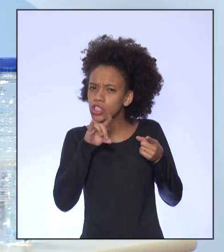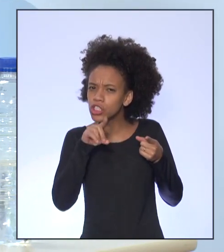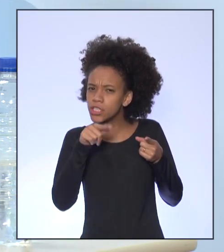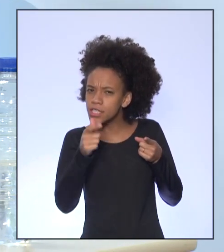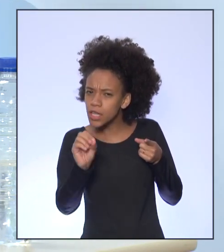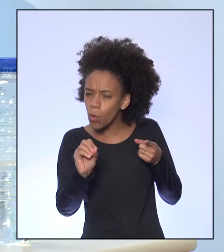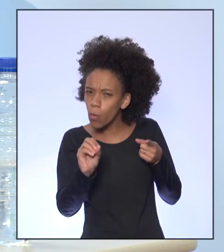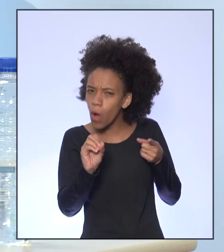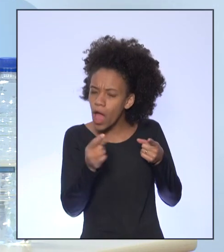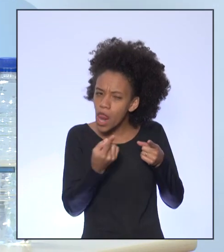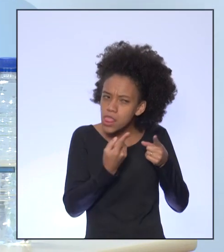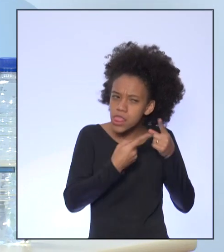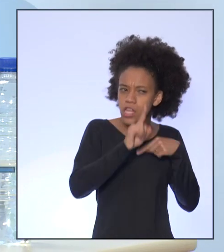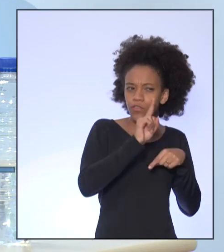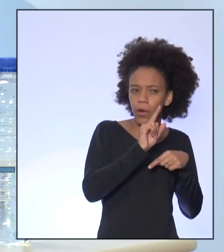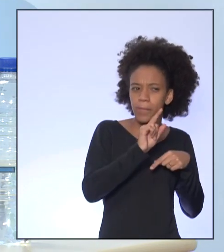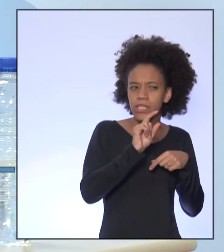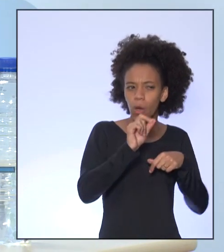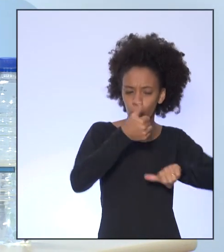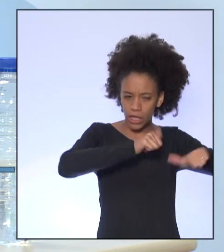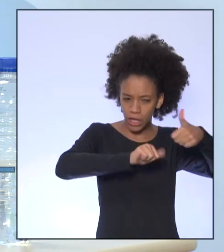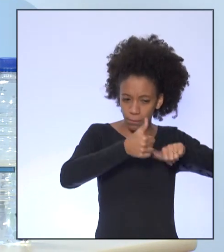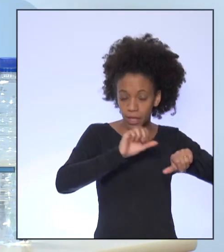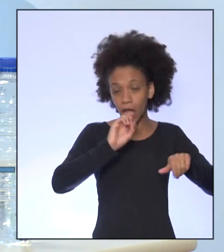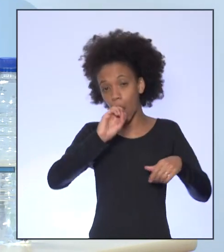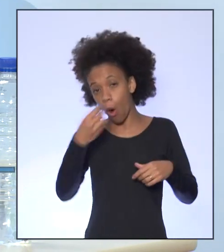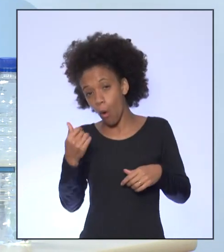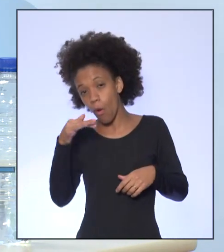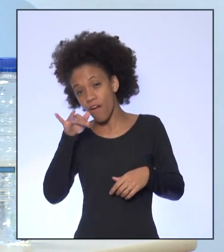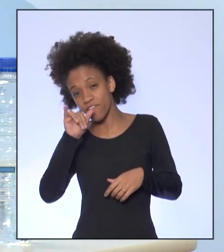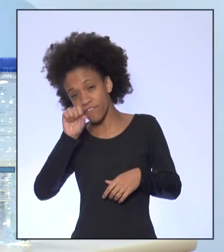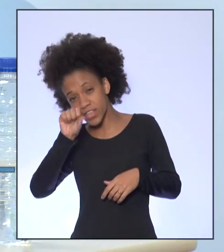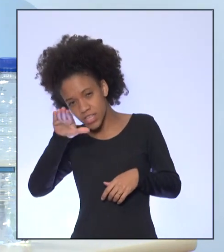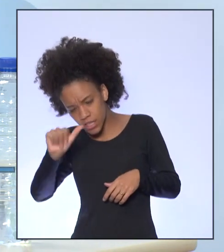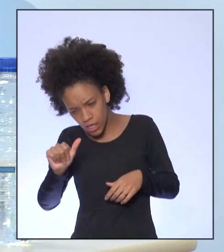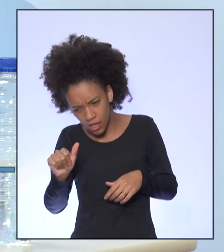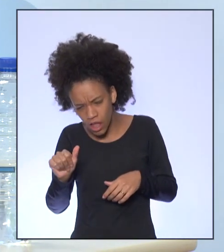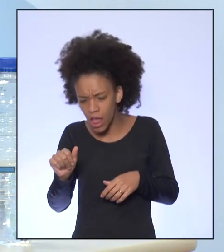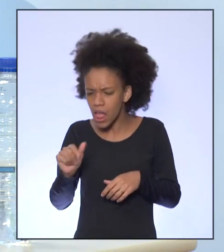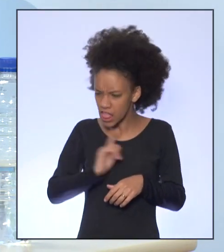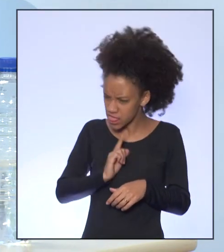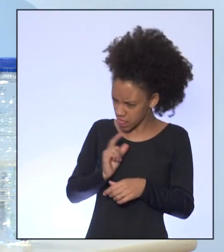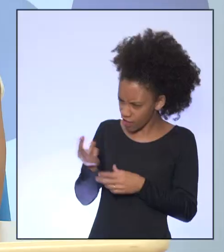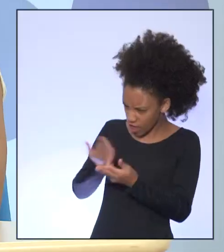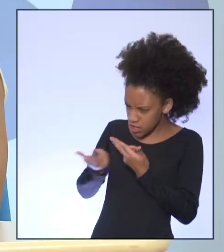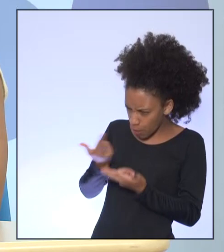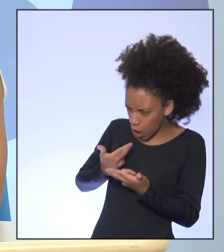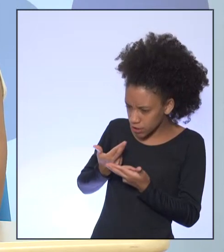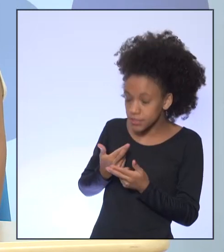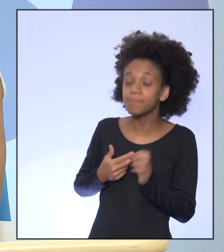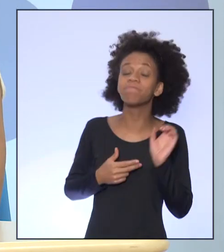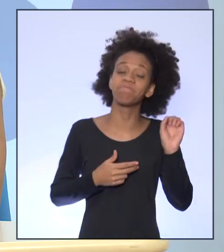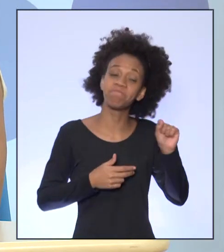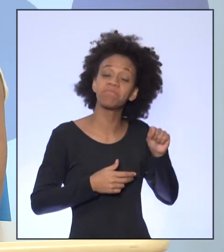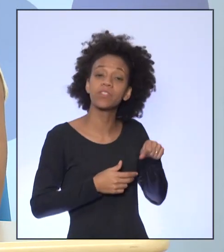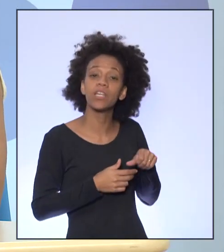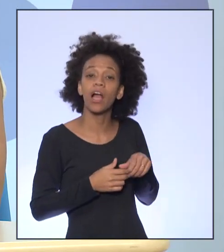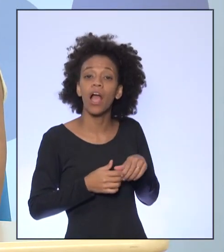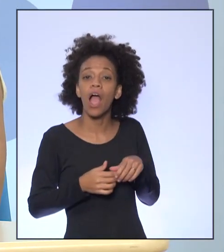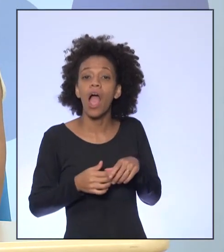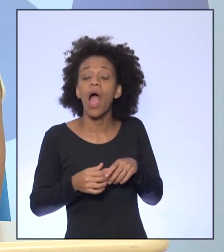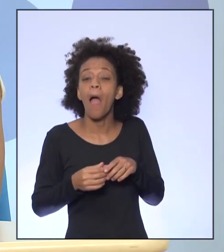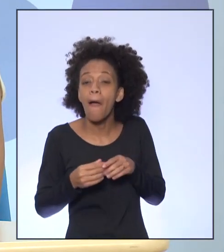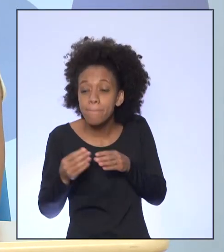uma transformação química ou uma transformação física. A gente teve alguma resposta, professora Simone? Tivemos sim. Muitos falaram que é uma